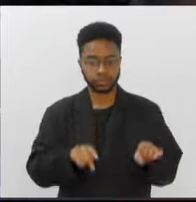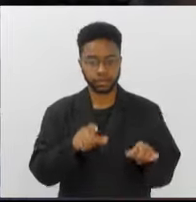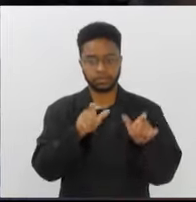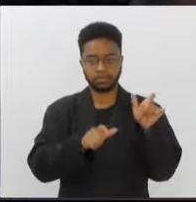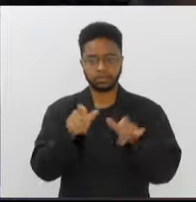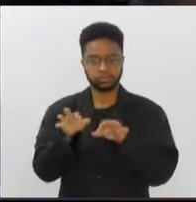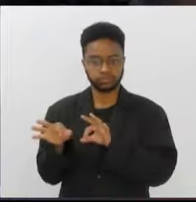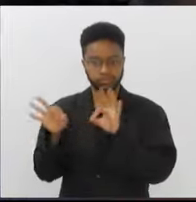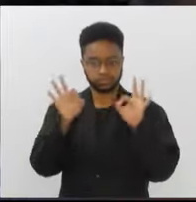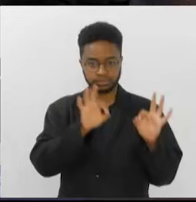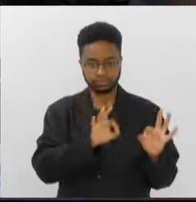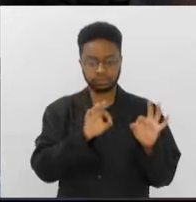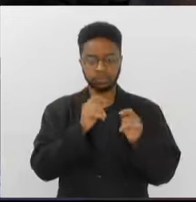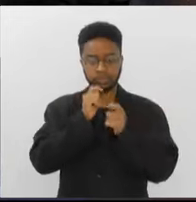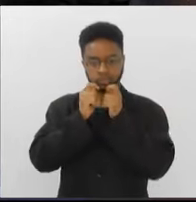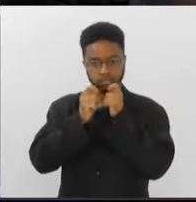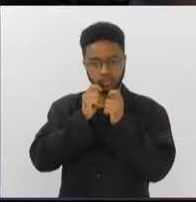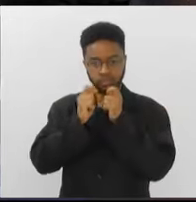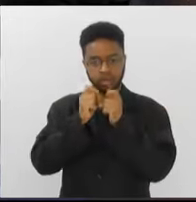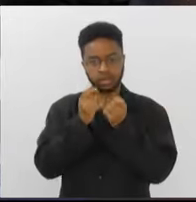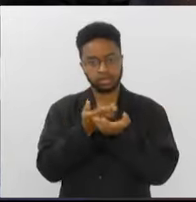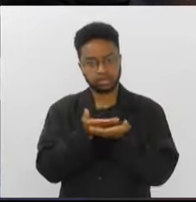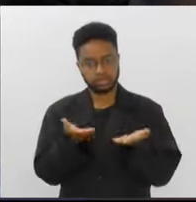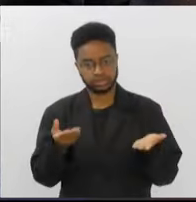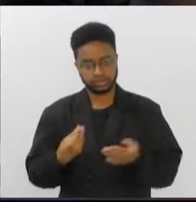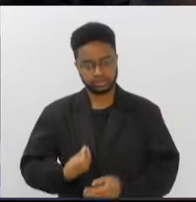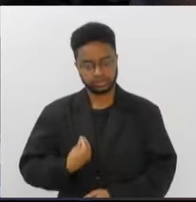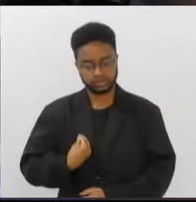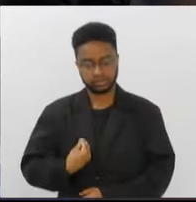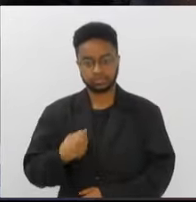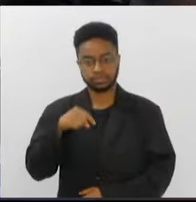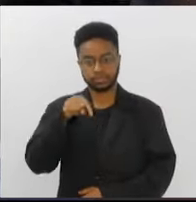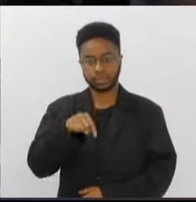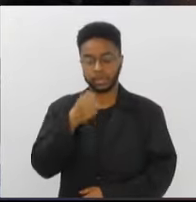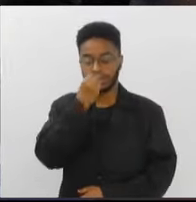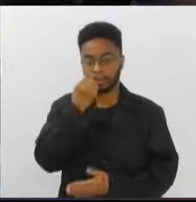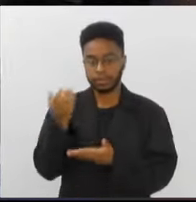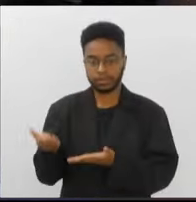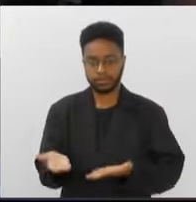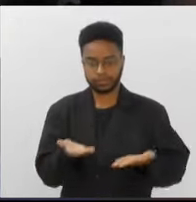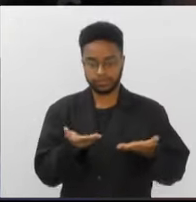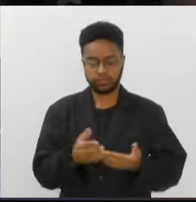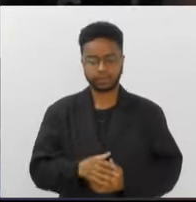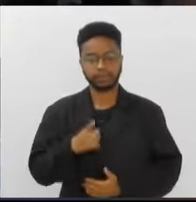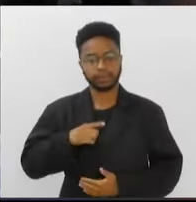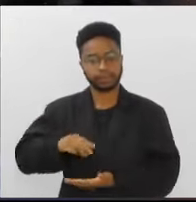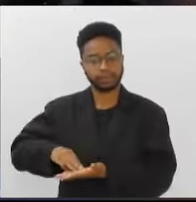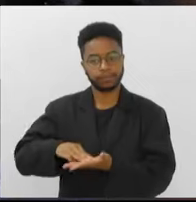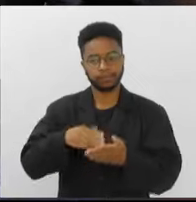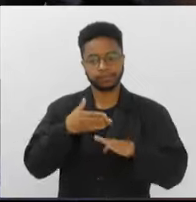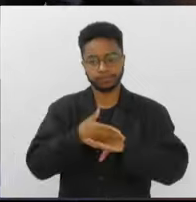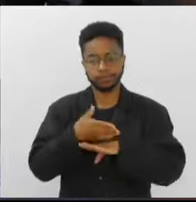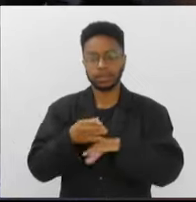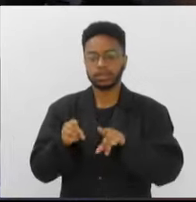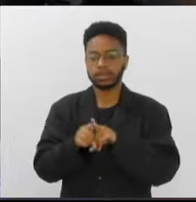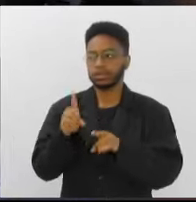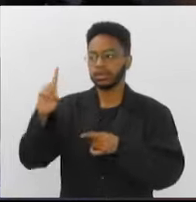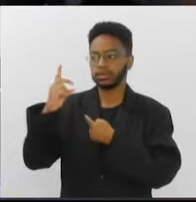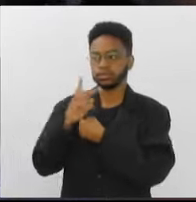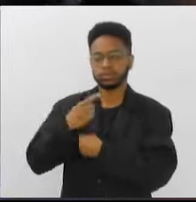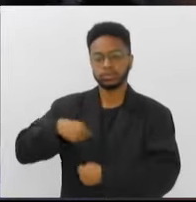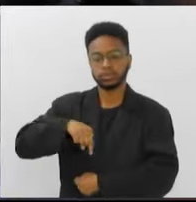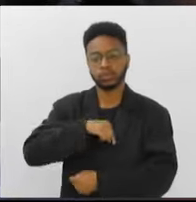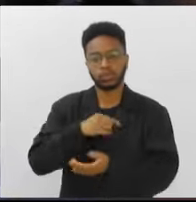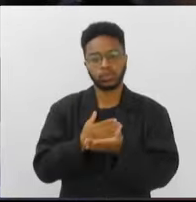presente, jornalistas, sejam todos muito bem-vindos. Havendo o número legal sobre a proteção de Deus,